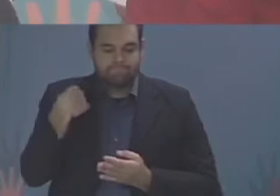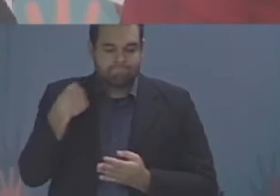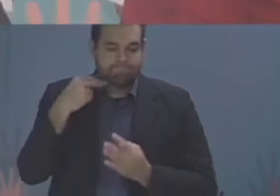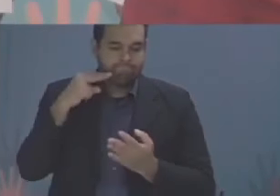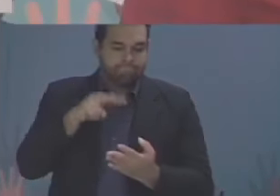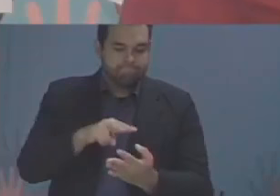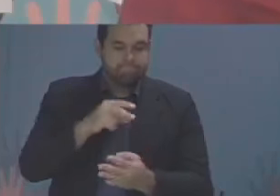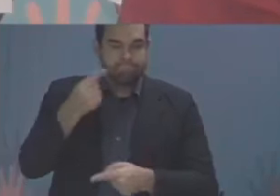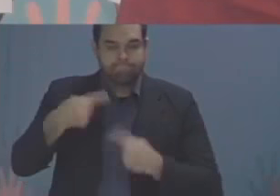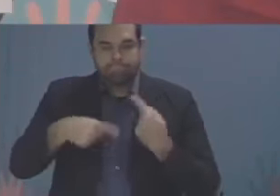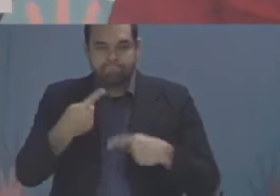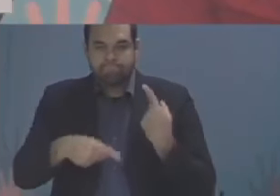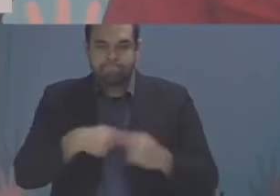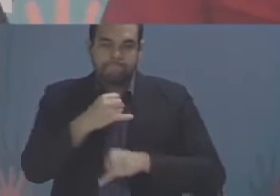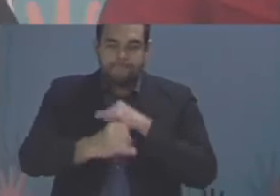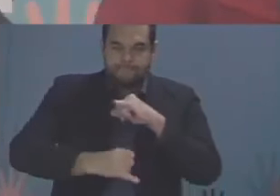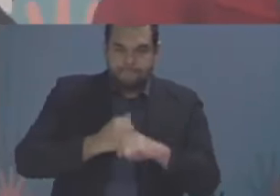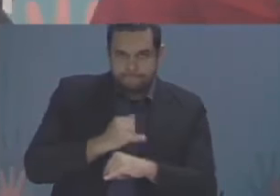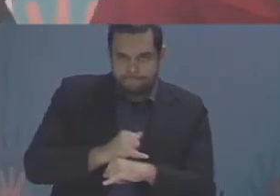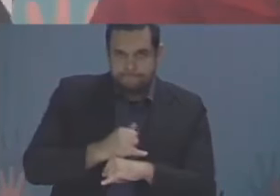nesse debate online.